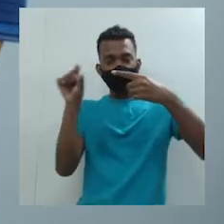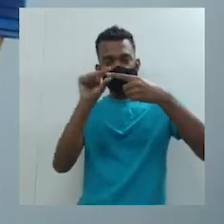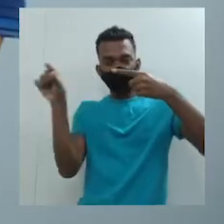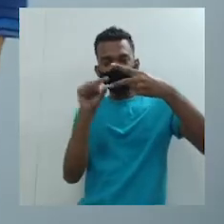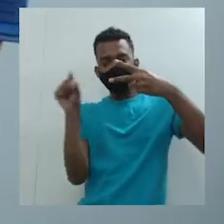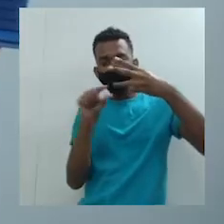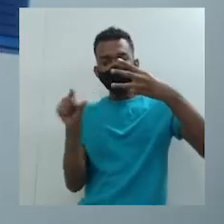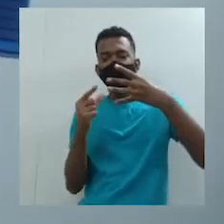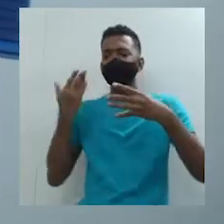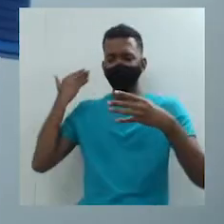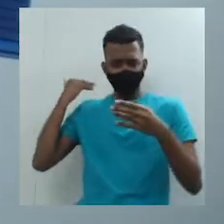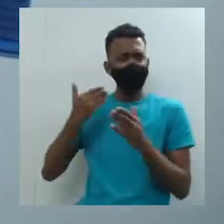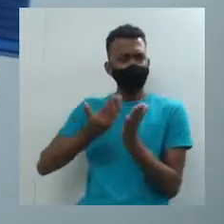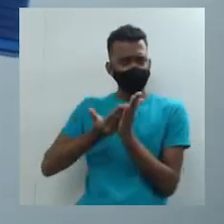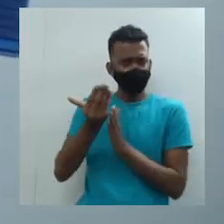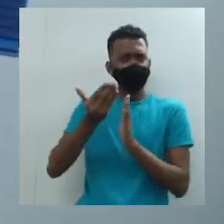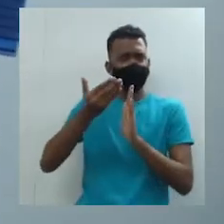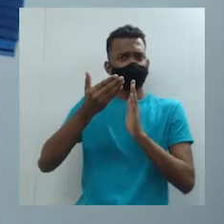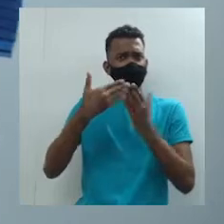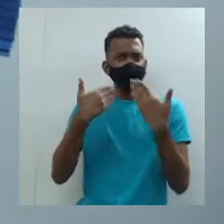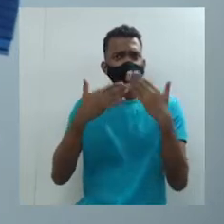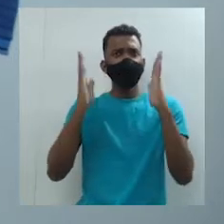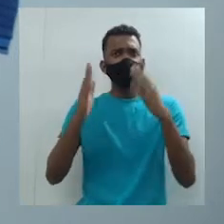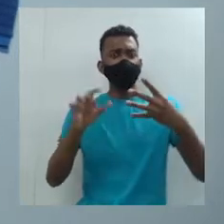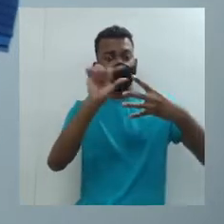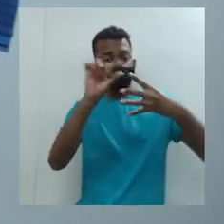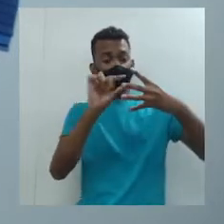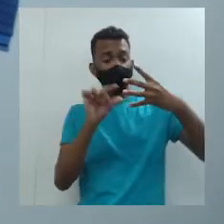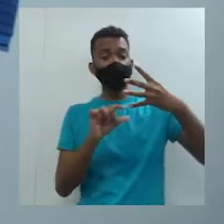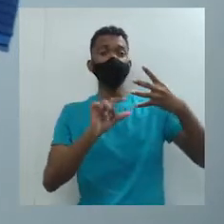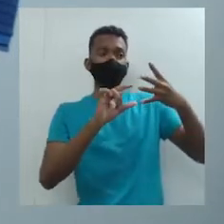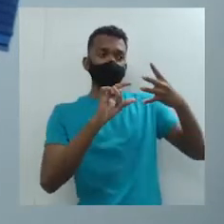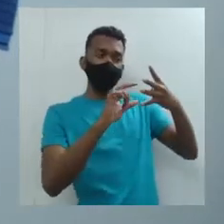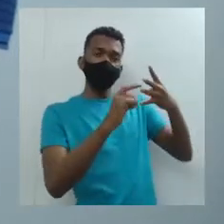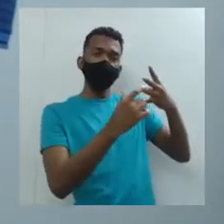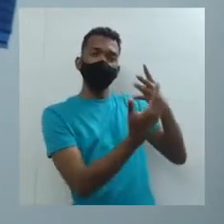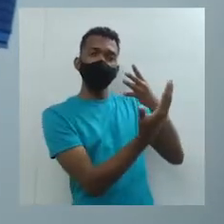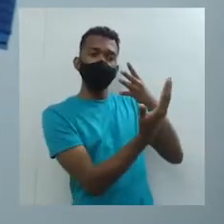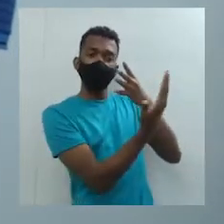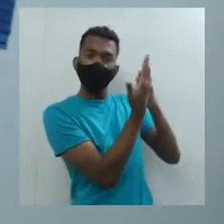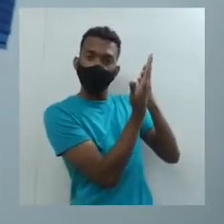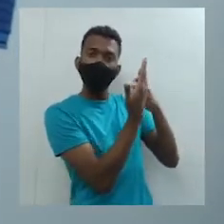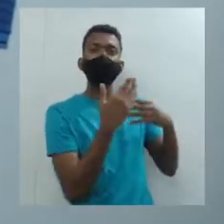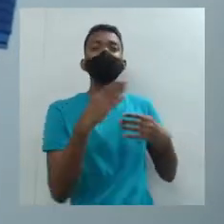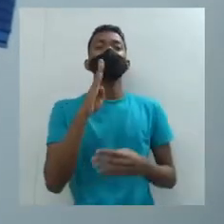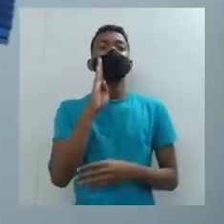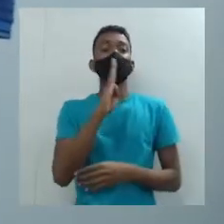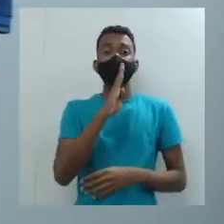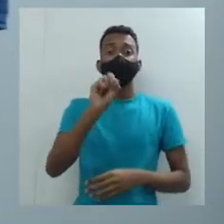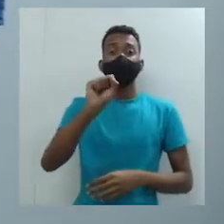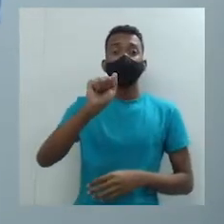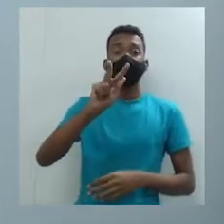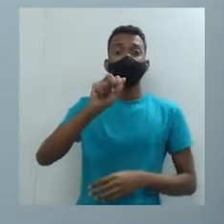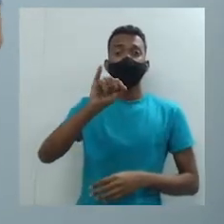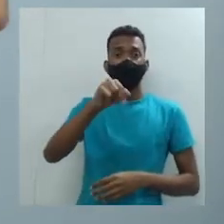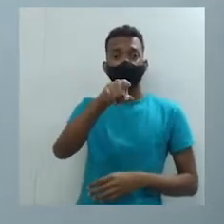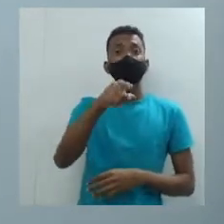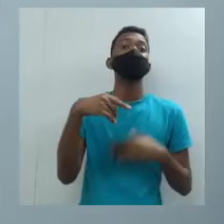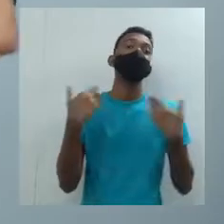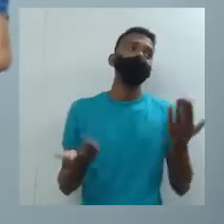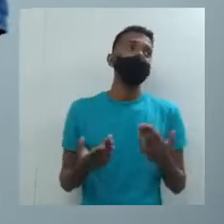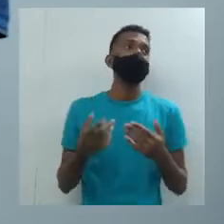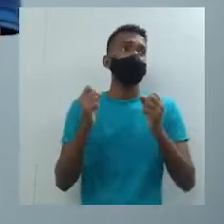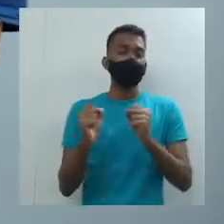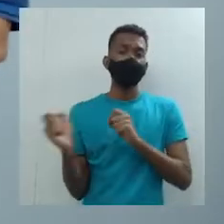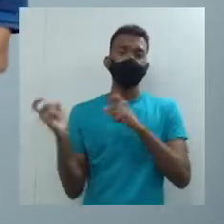início da nossa conversa, eles ficaram gravados, né, dentro do Bar Savoy, que inclusive, pessoal, não sei se... Poderia